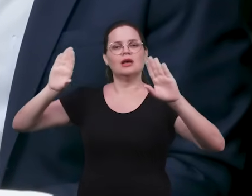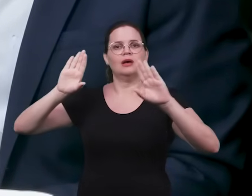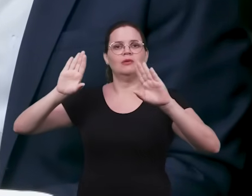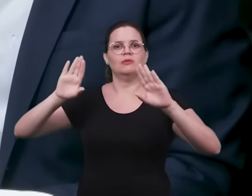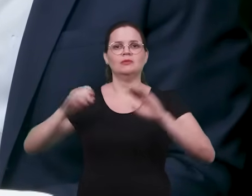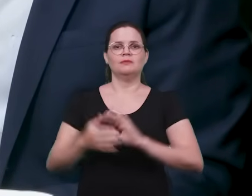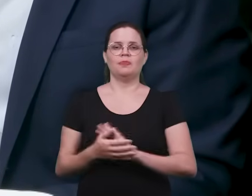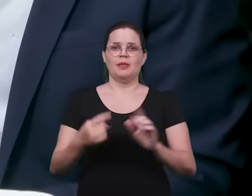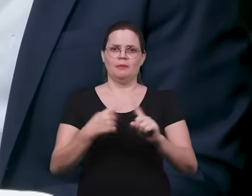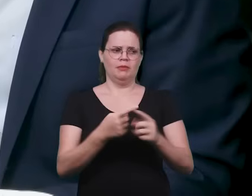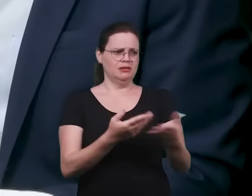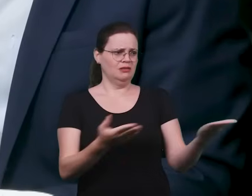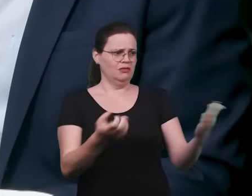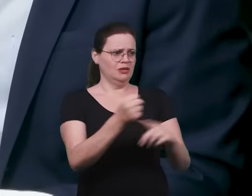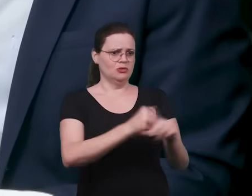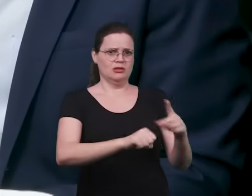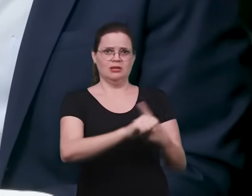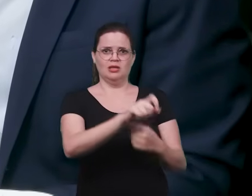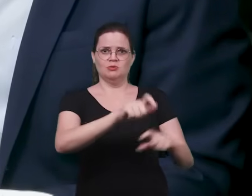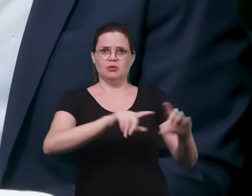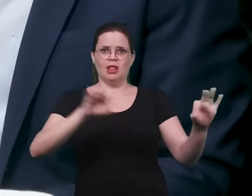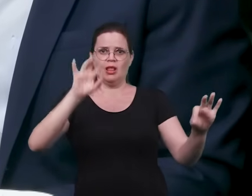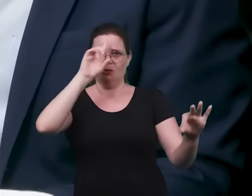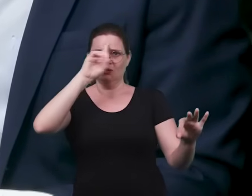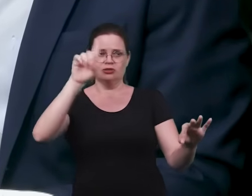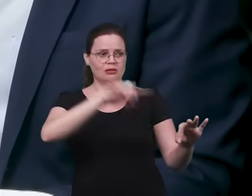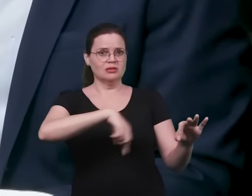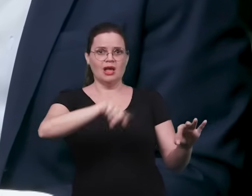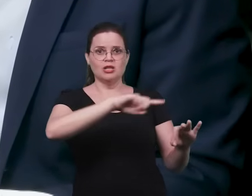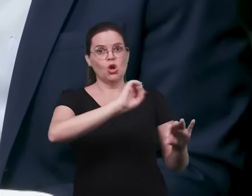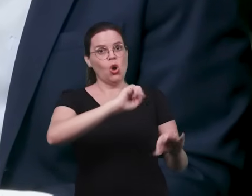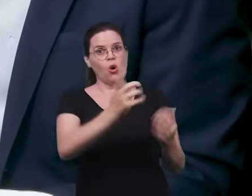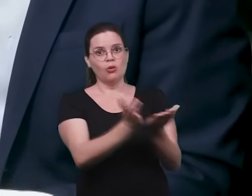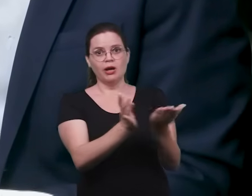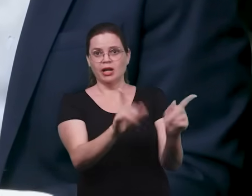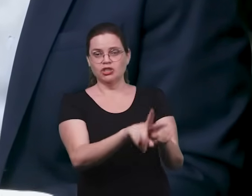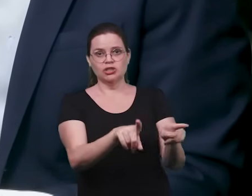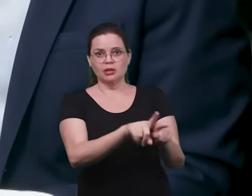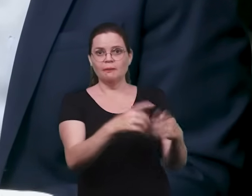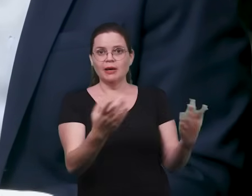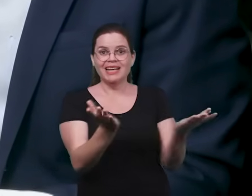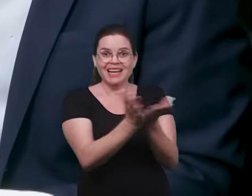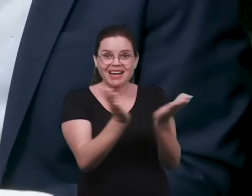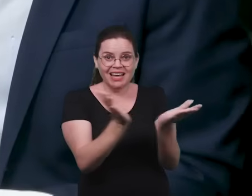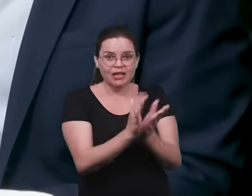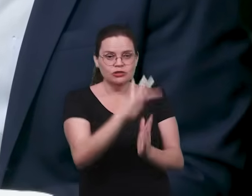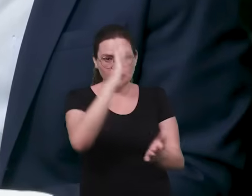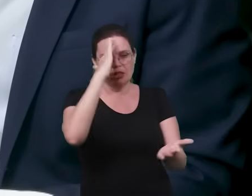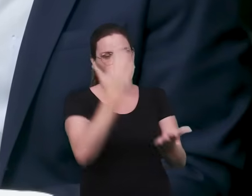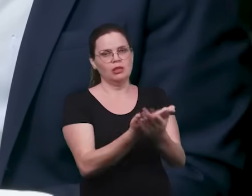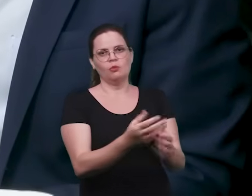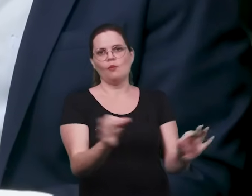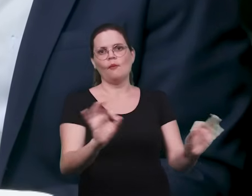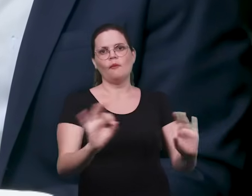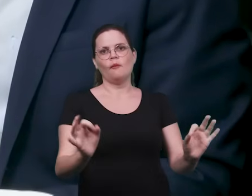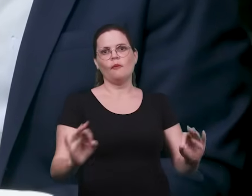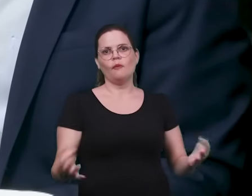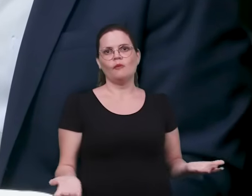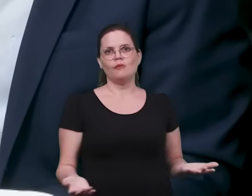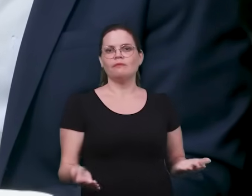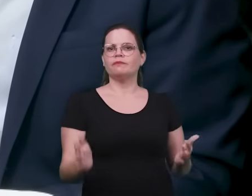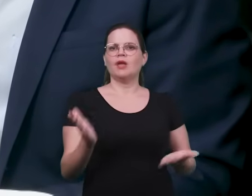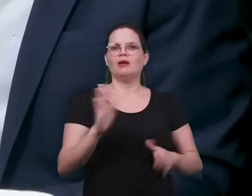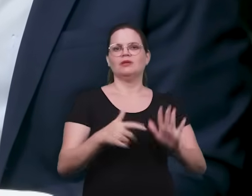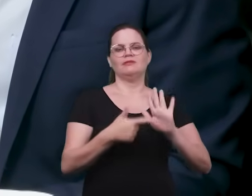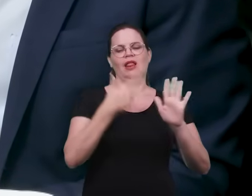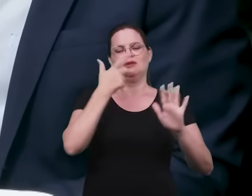a incredulidade está aí, no meio do cristianismo. Muita gente